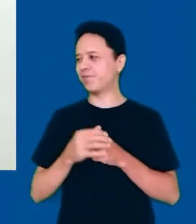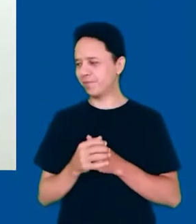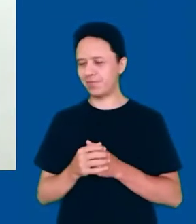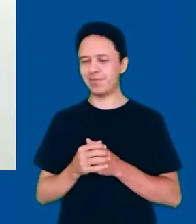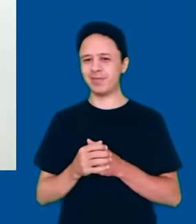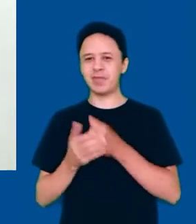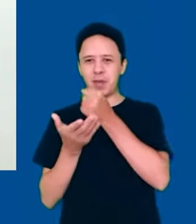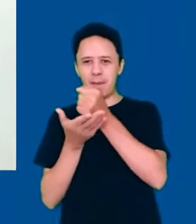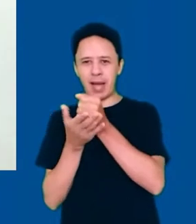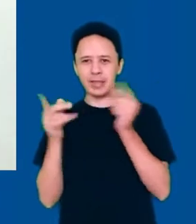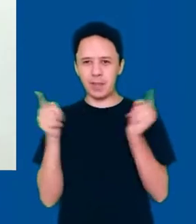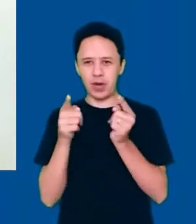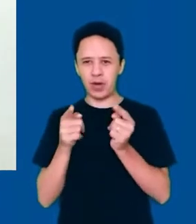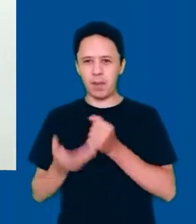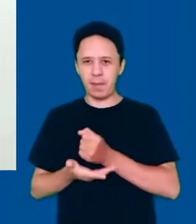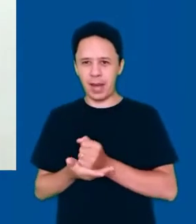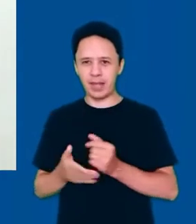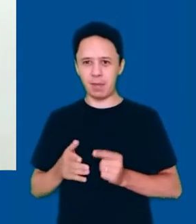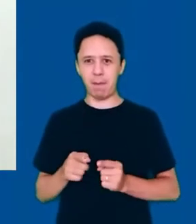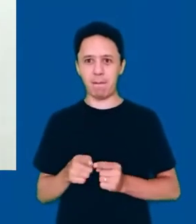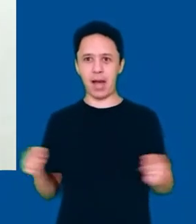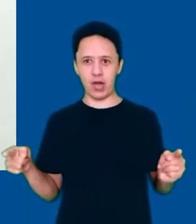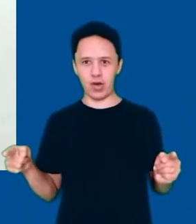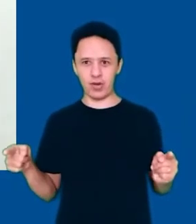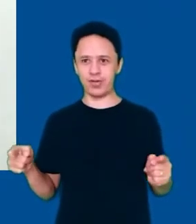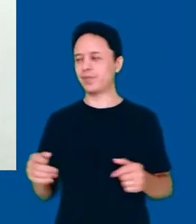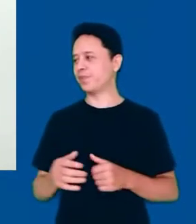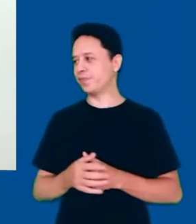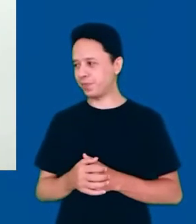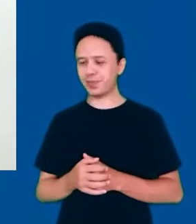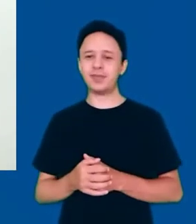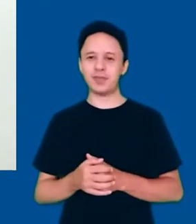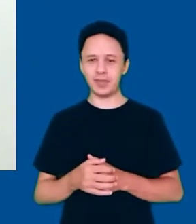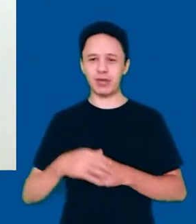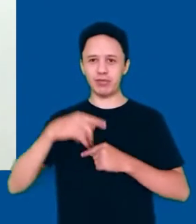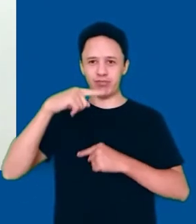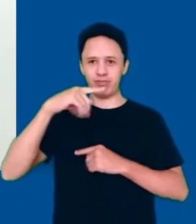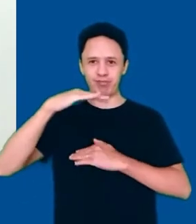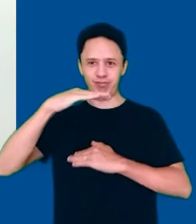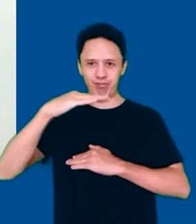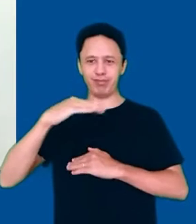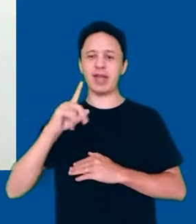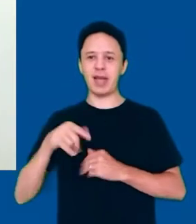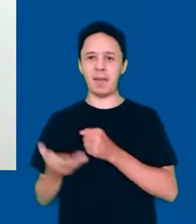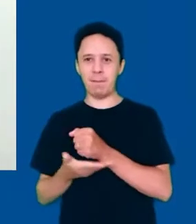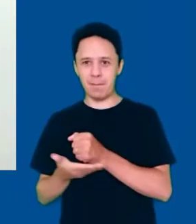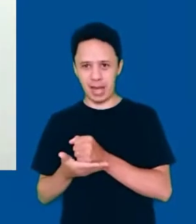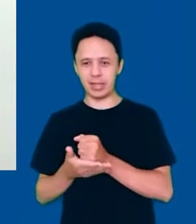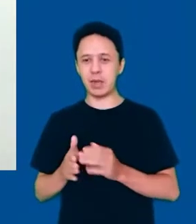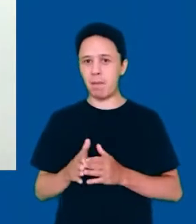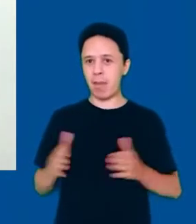base menor, tá? Então os dois lados do trapézio que são paralelos, nós vamos chamar de bases,